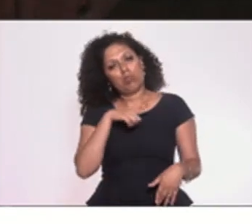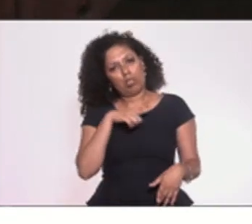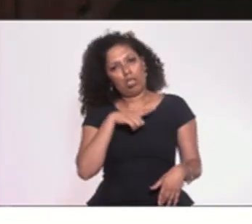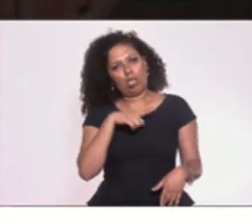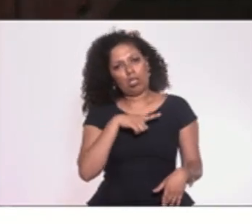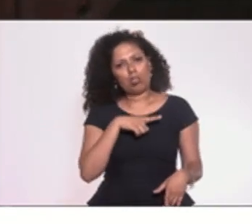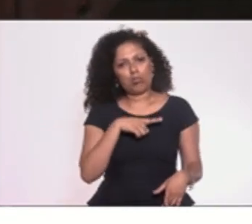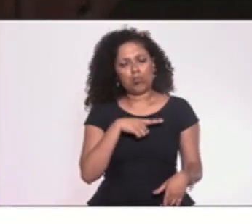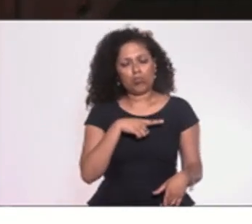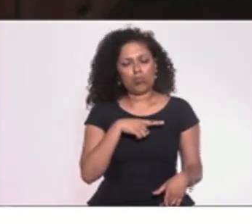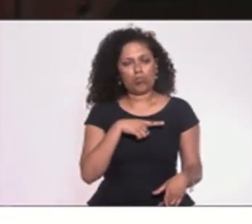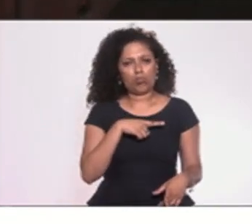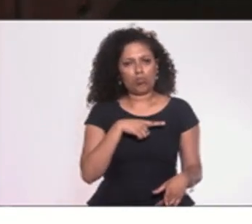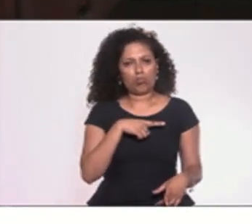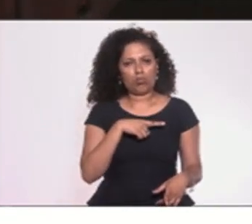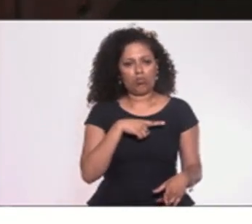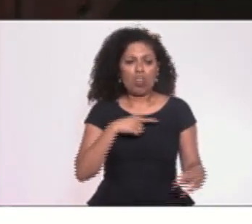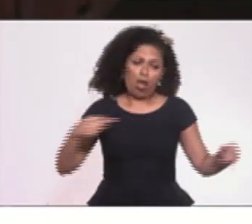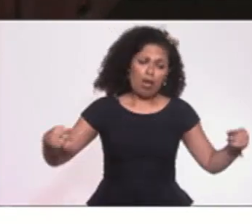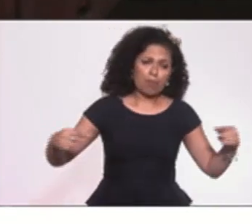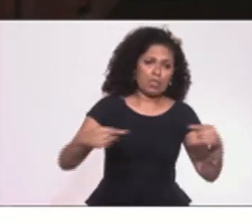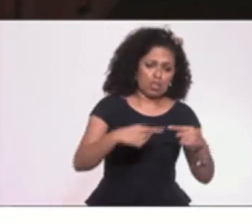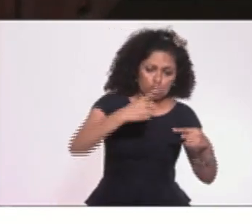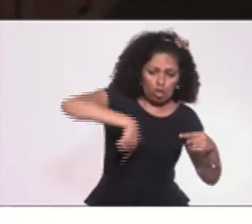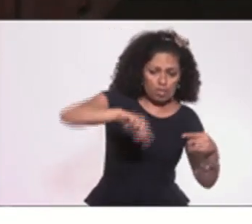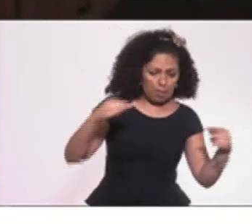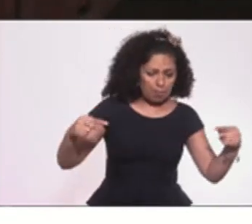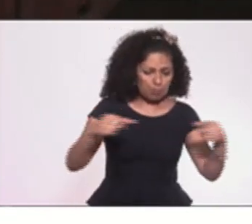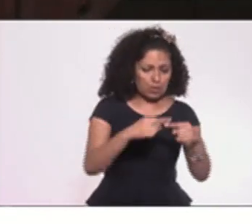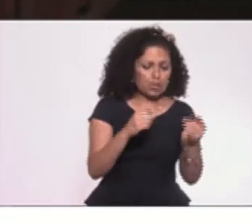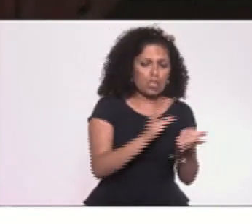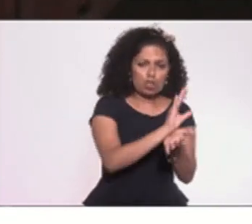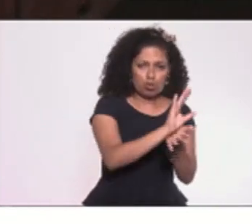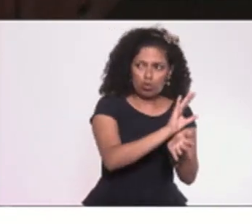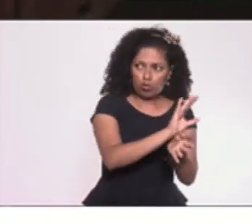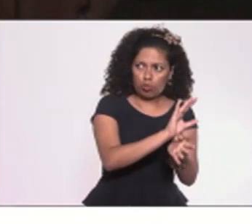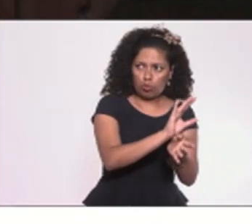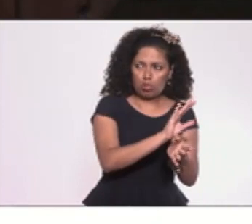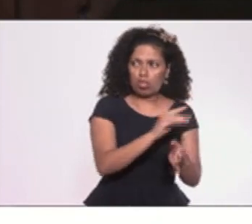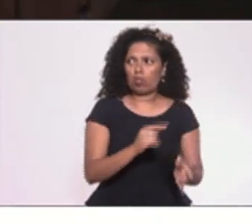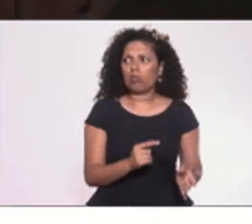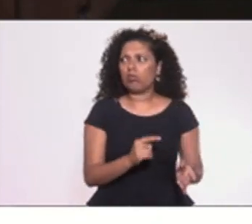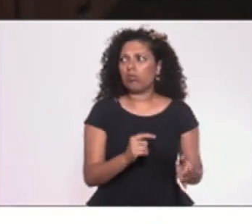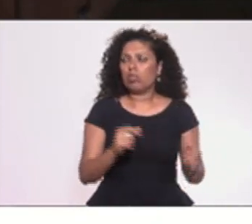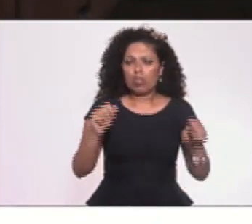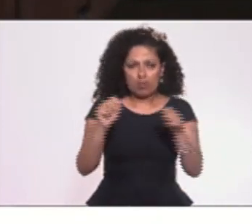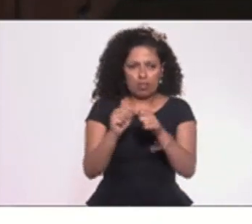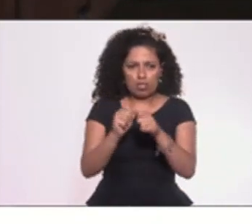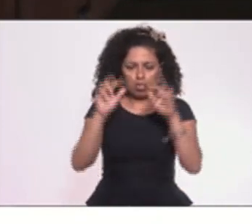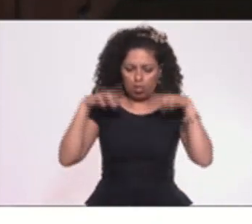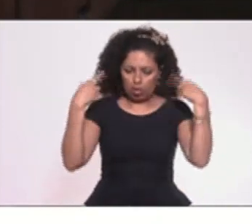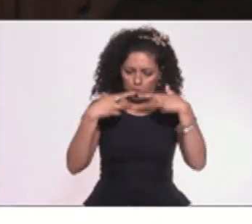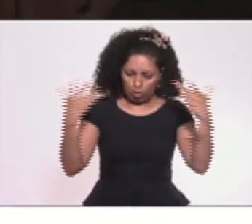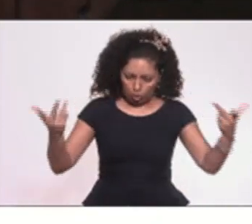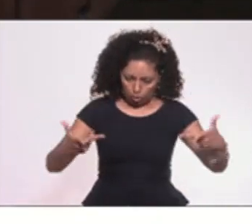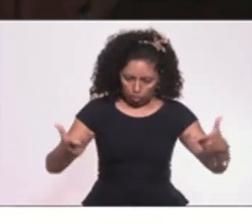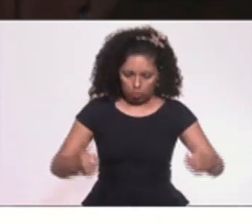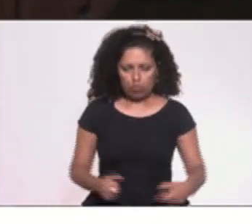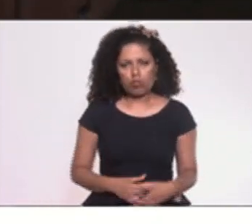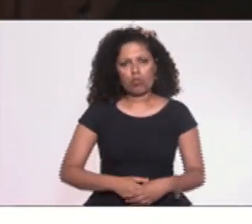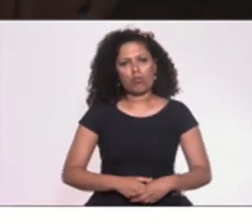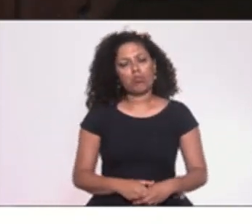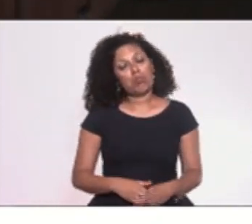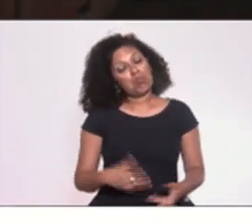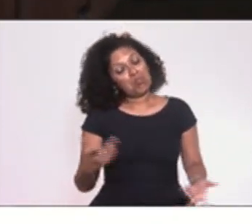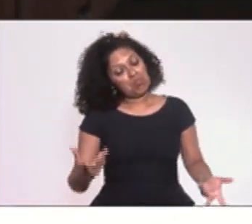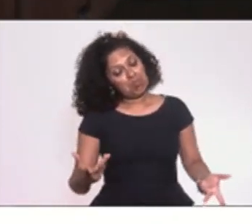o fundamento constitucional para que se faça a votação. E aí